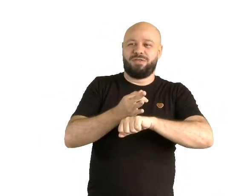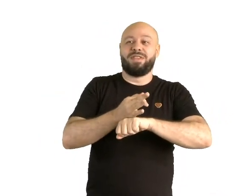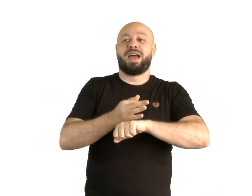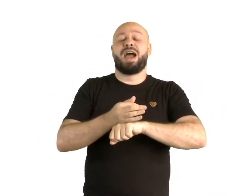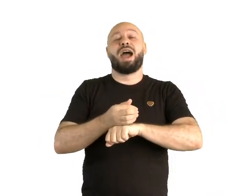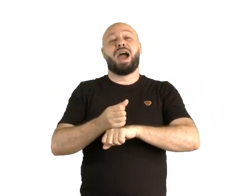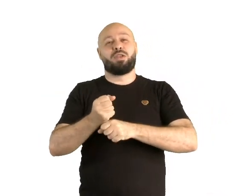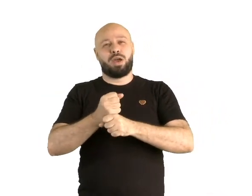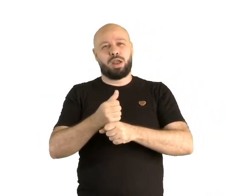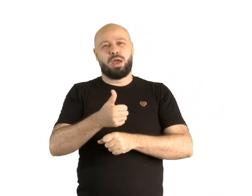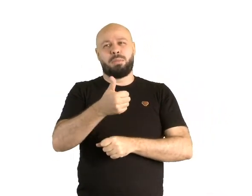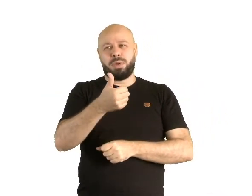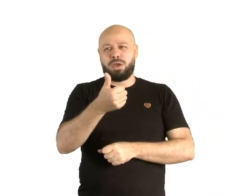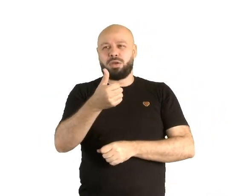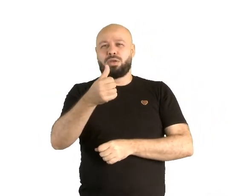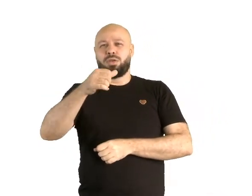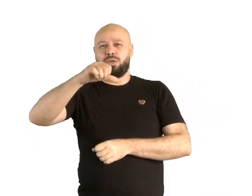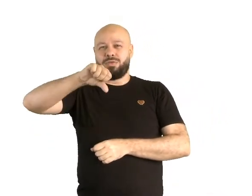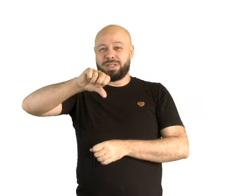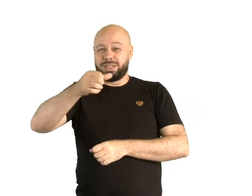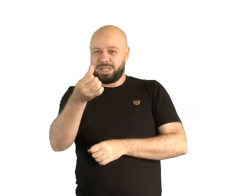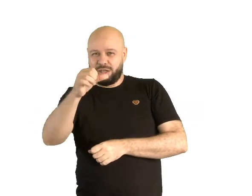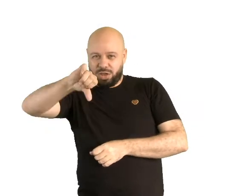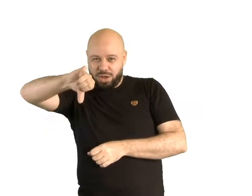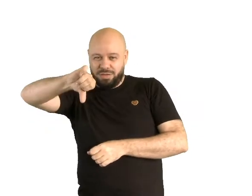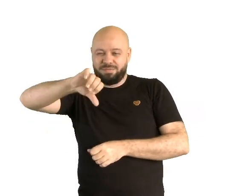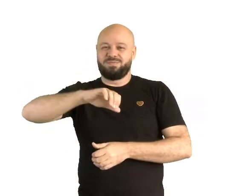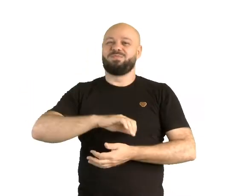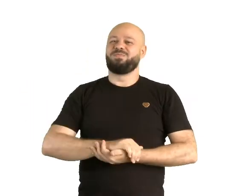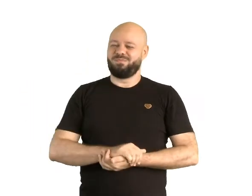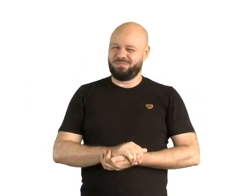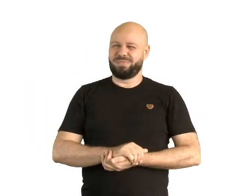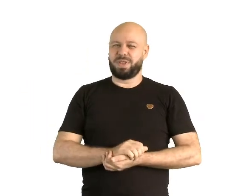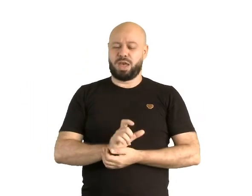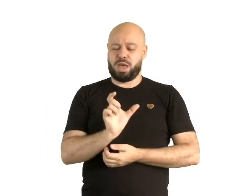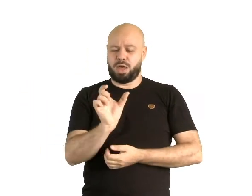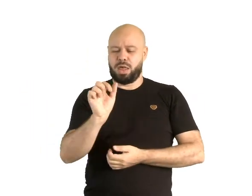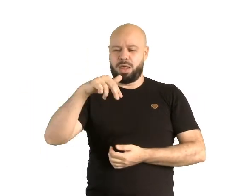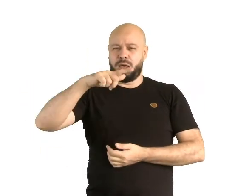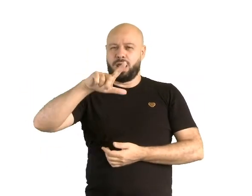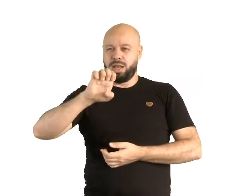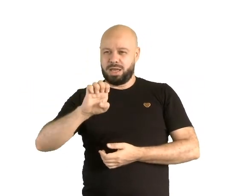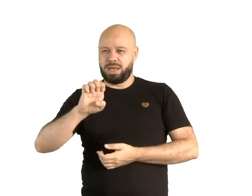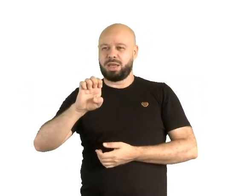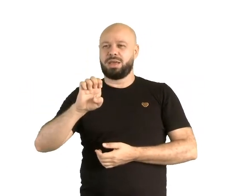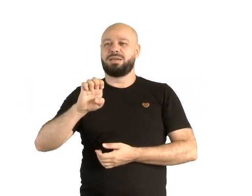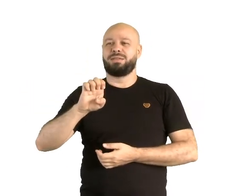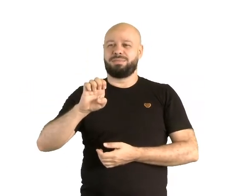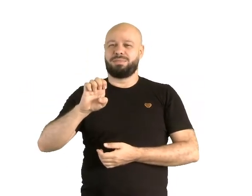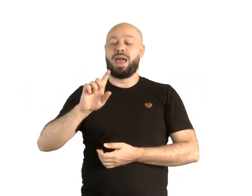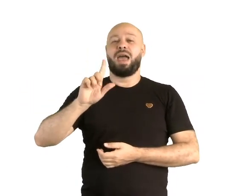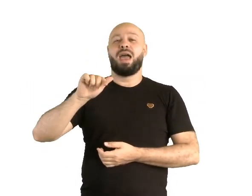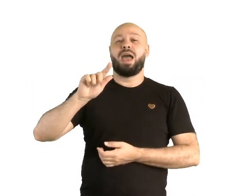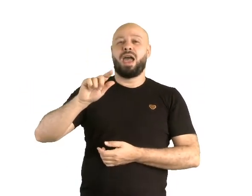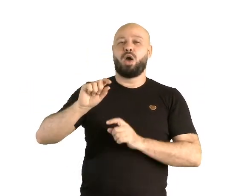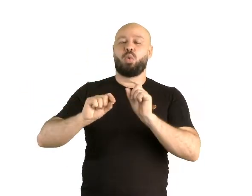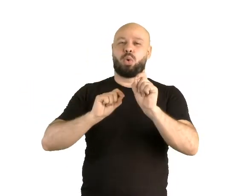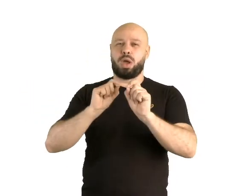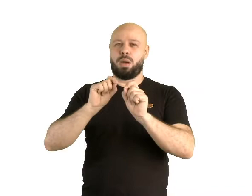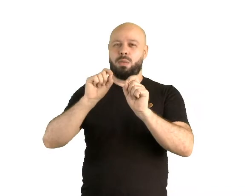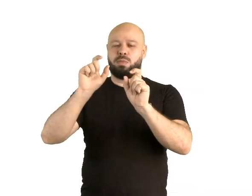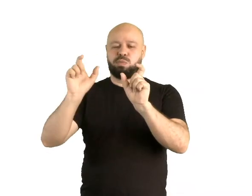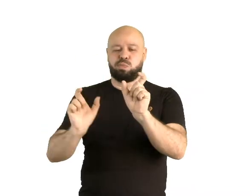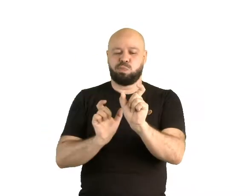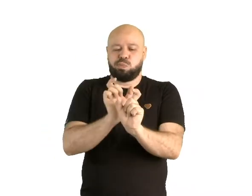1969. Então aí, no trecho aí do texto, o pronome naquele, foi usado para